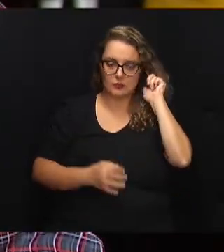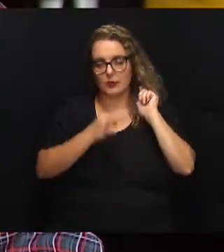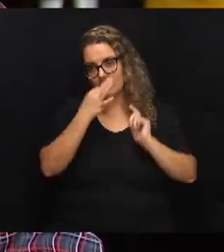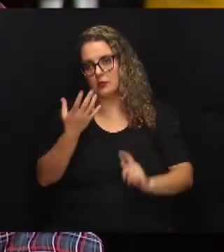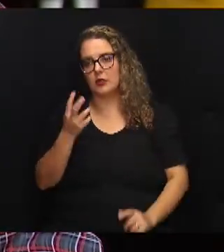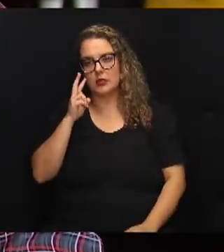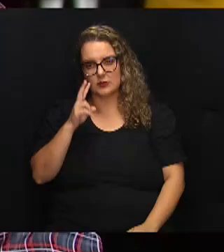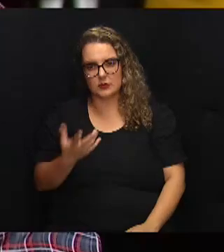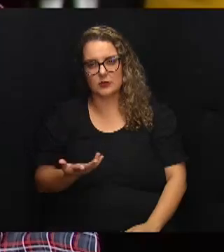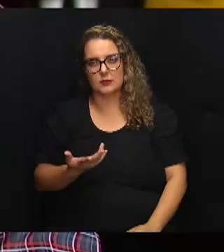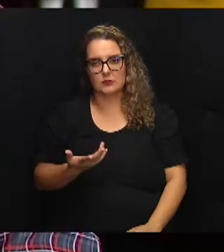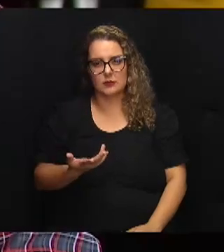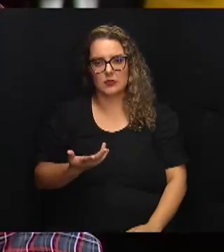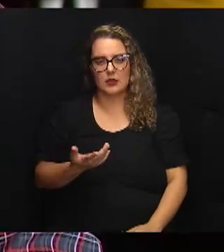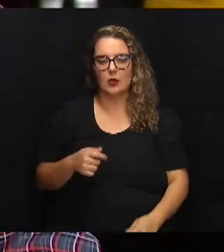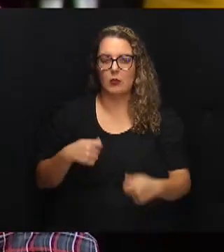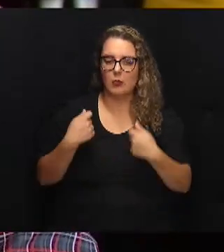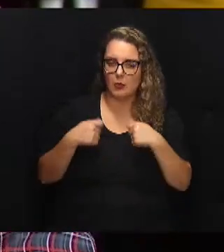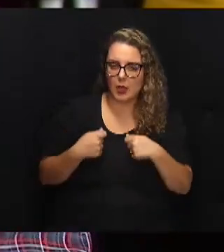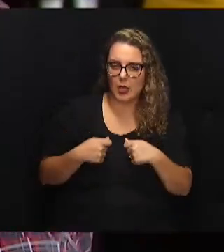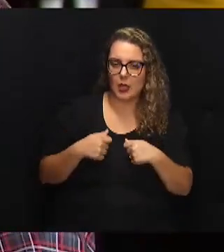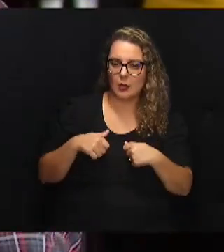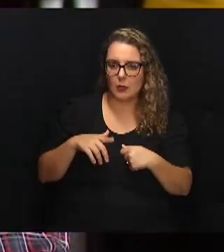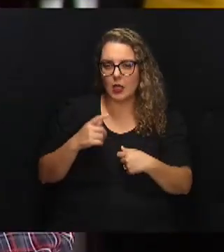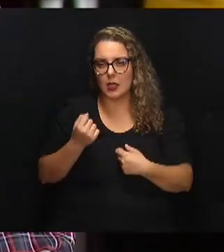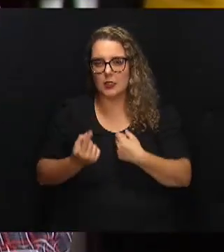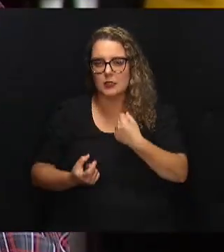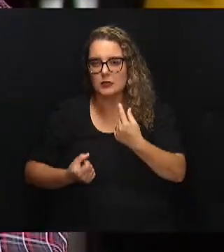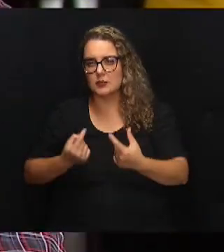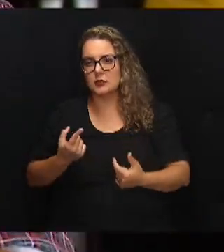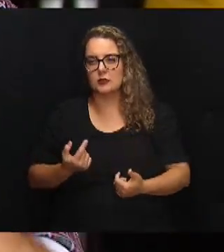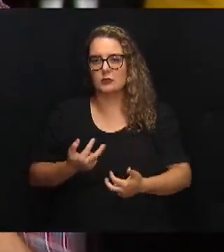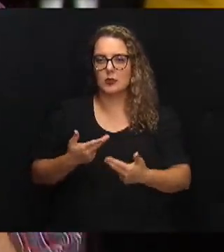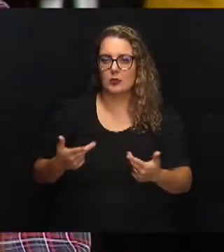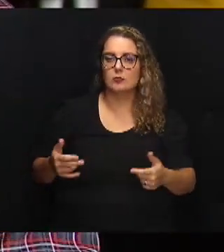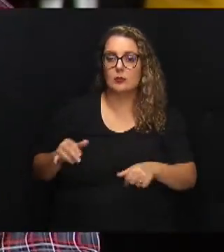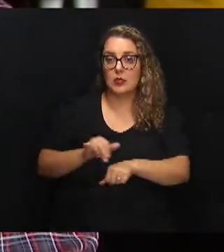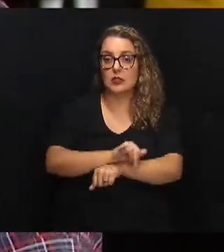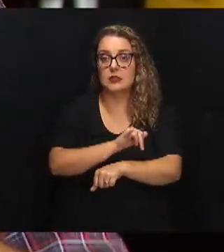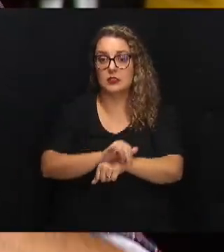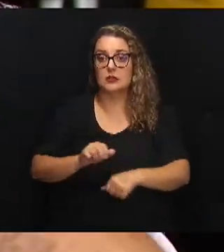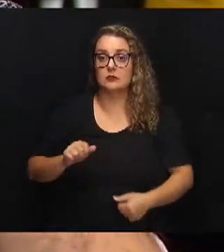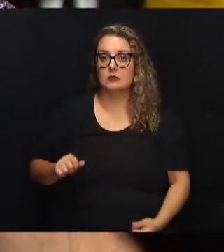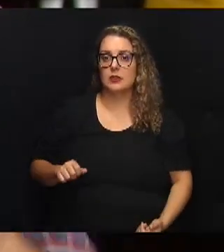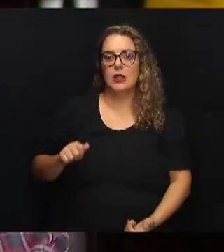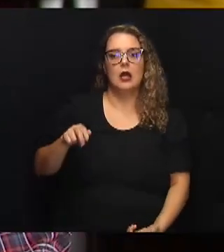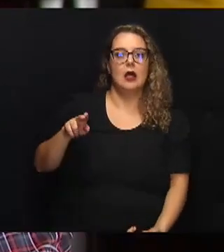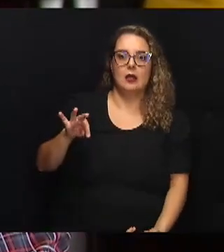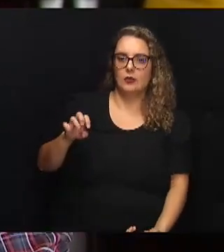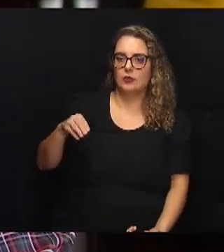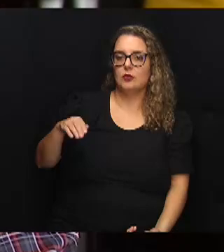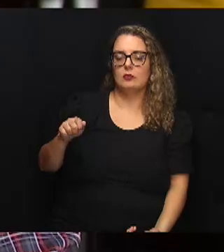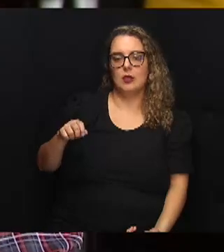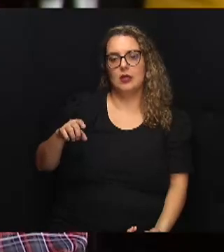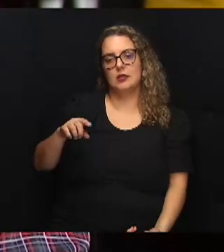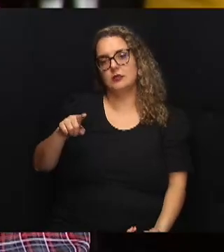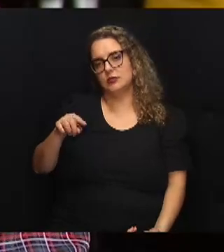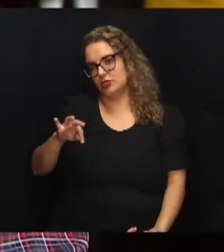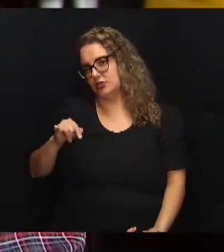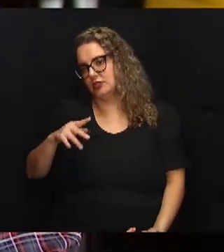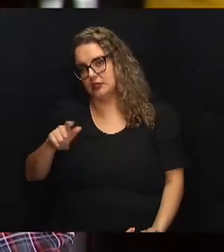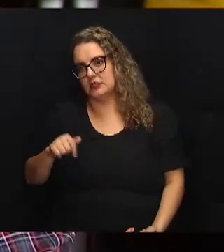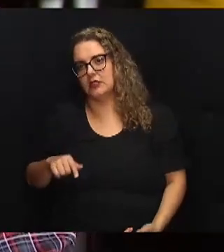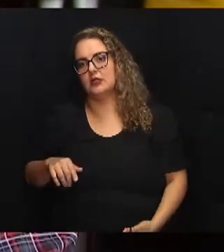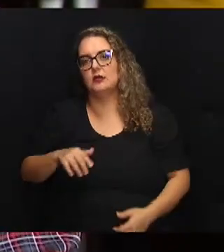via que precisaria de mais alguma coisa de ferramenta para automatizar, dividir as responsabilidades no